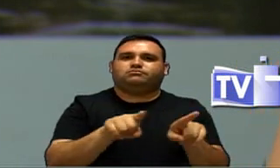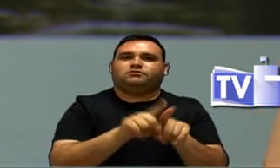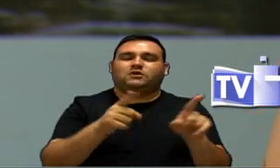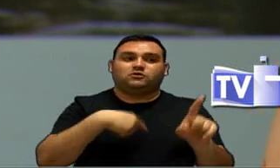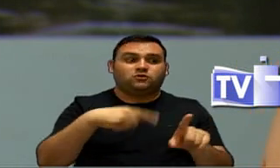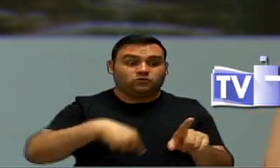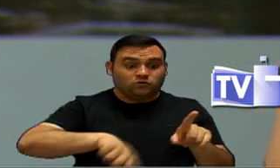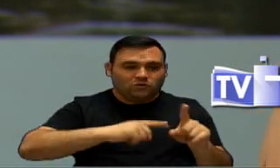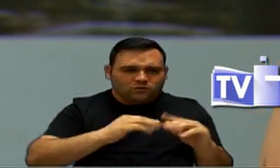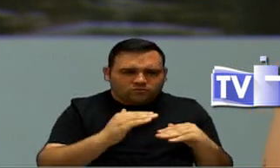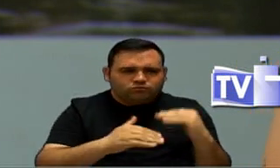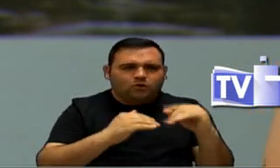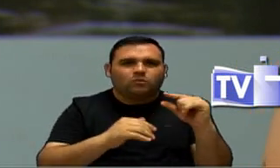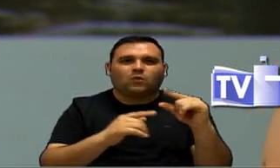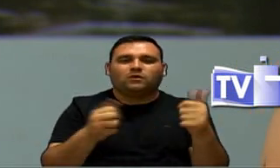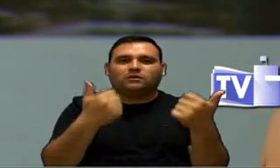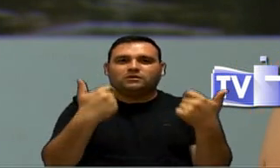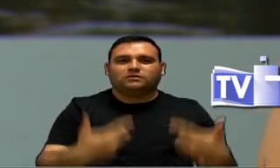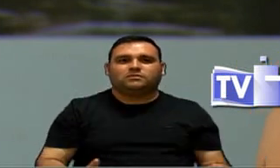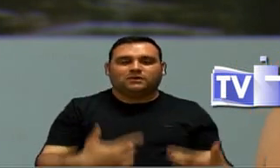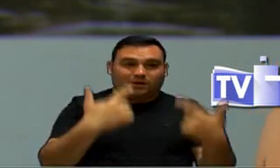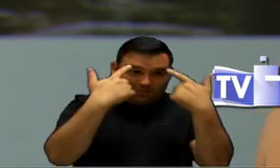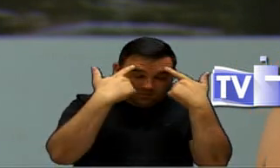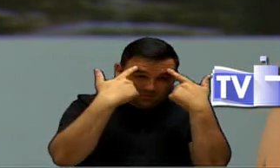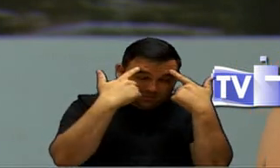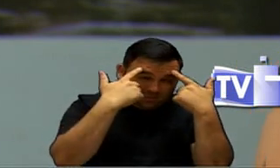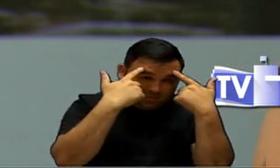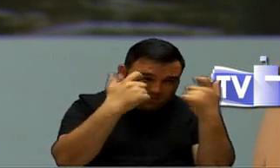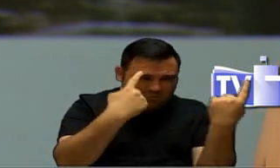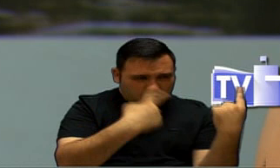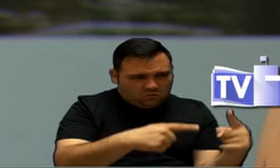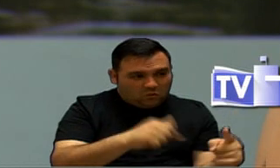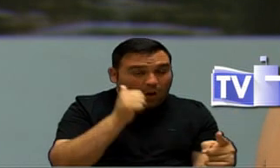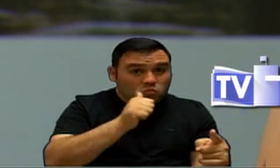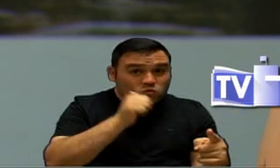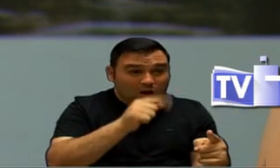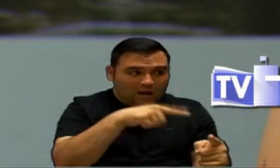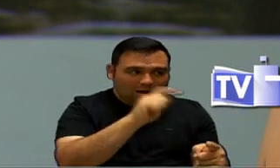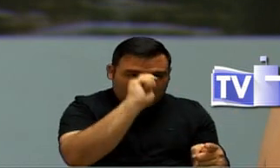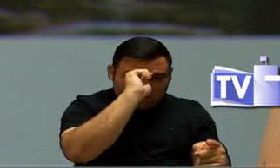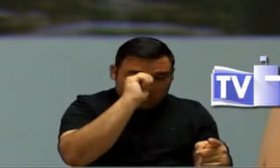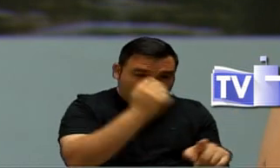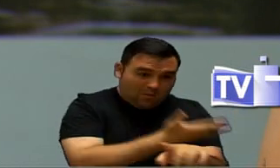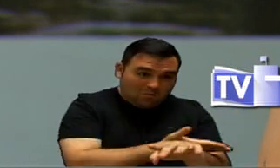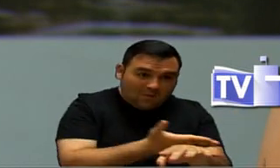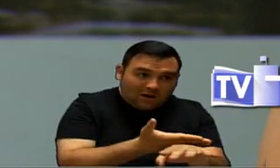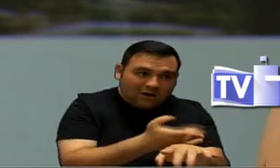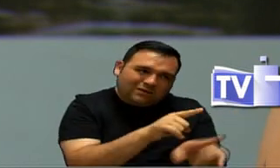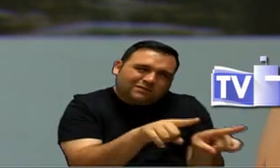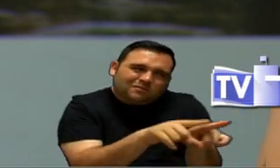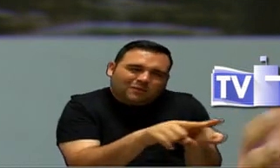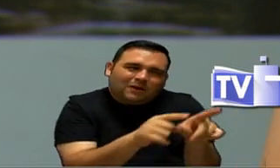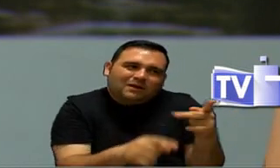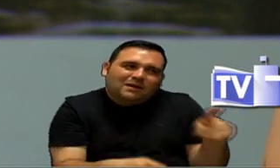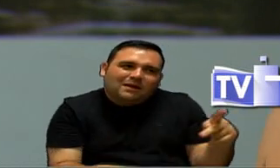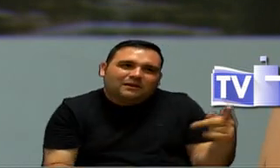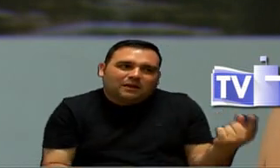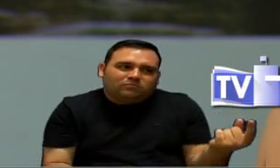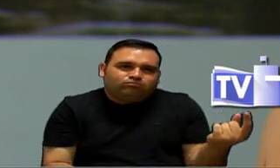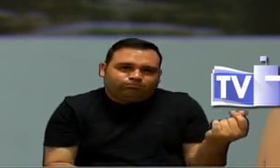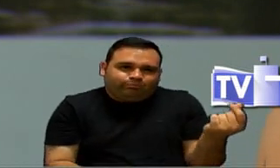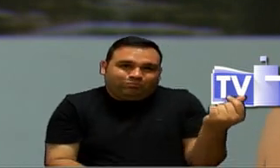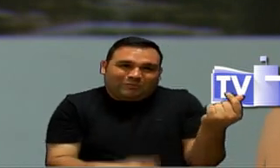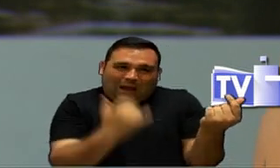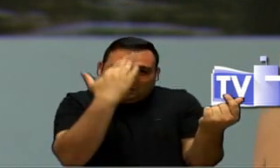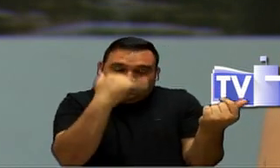gente evoluiu um pouquinho na questão da violência contra a mulher branca, né, e de classe um pouquinho mais alta, a gente